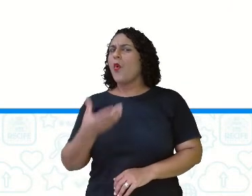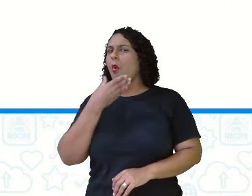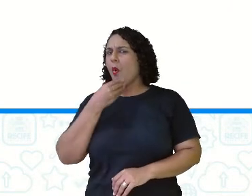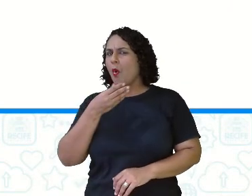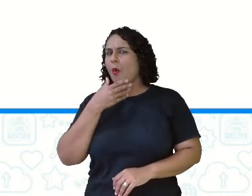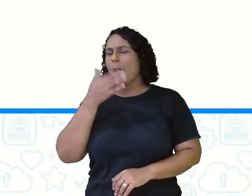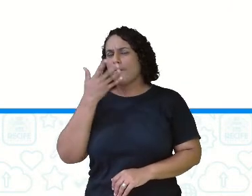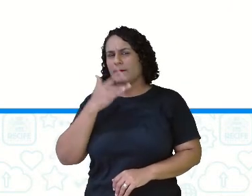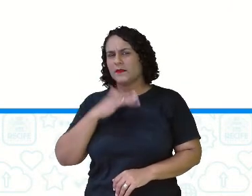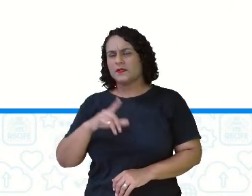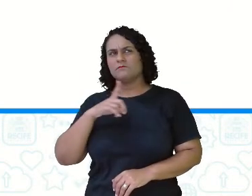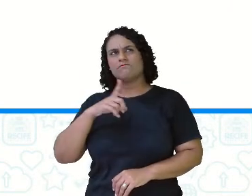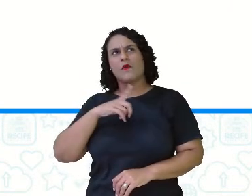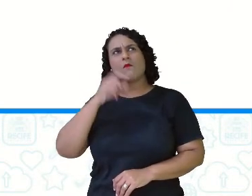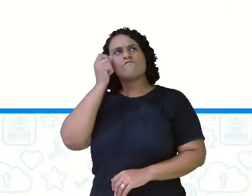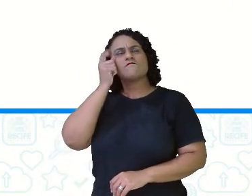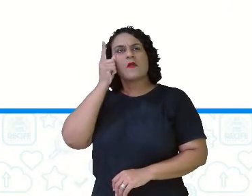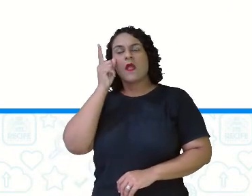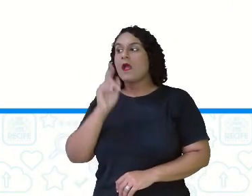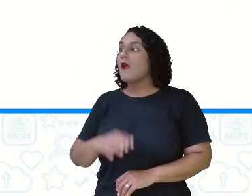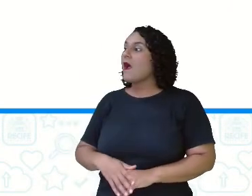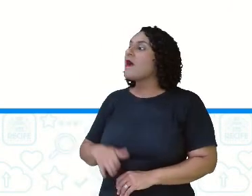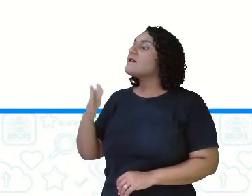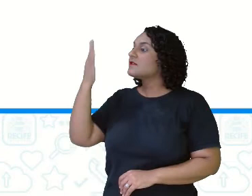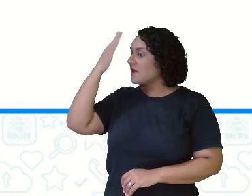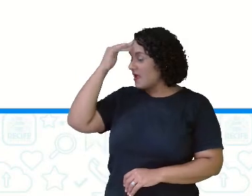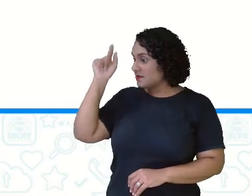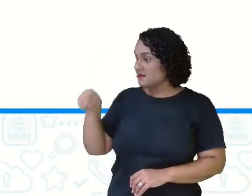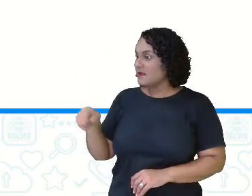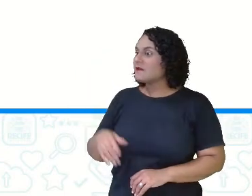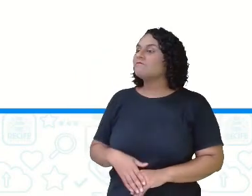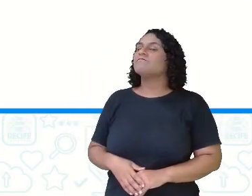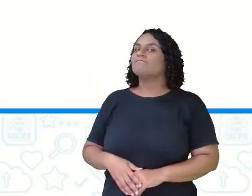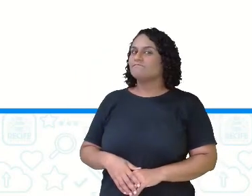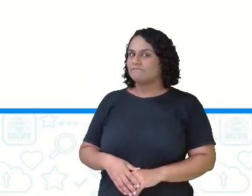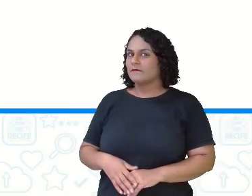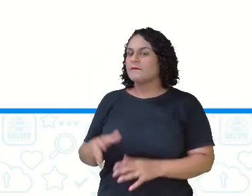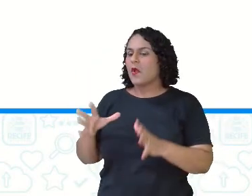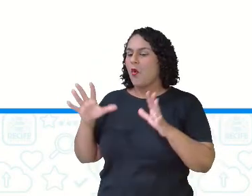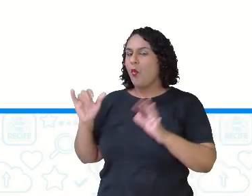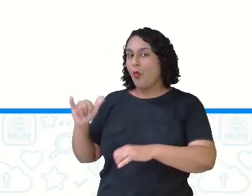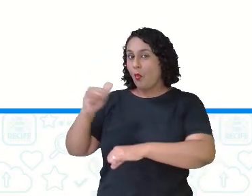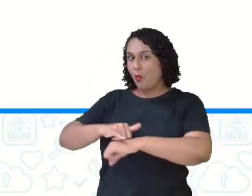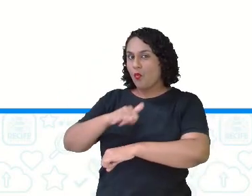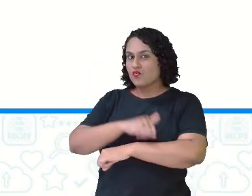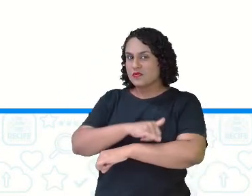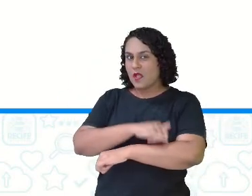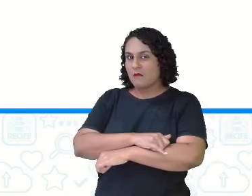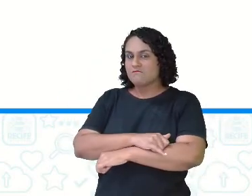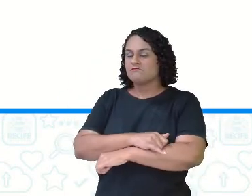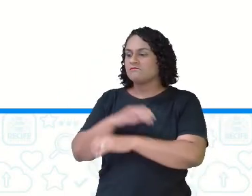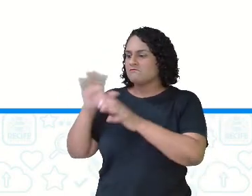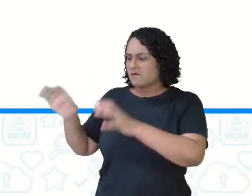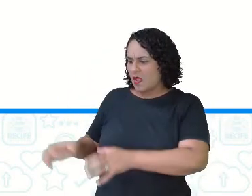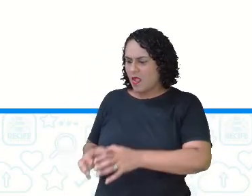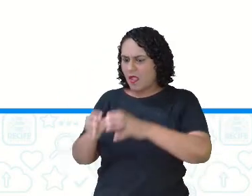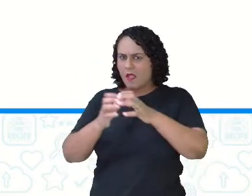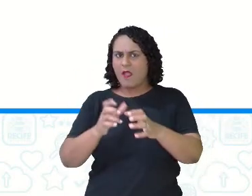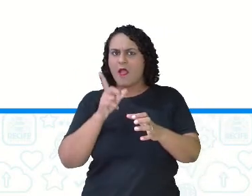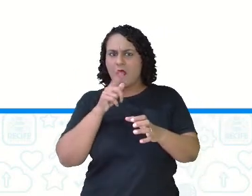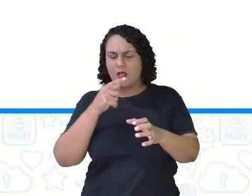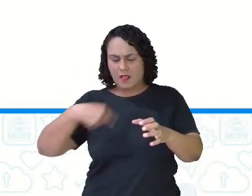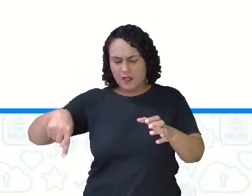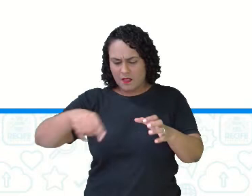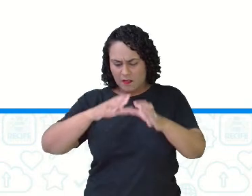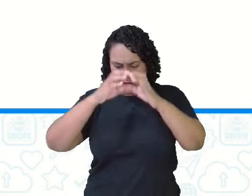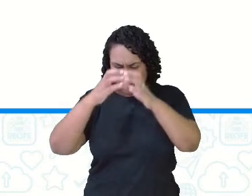ideia. Já sei. Vamos afogar o sapo na lagoa. Quando escutou isso, o